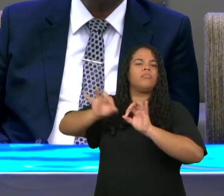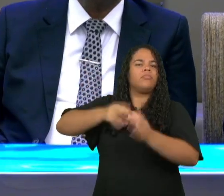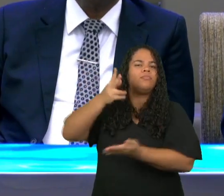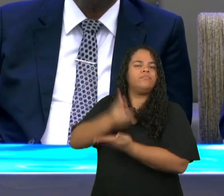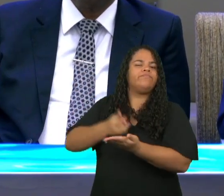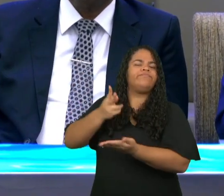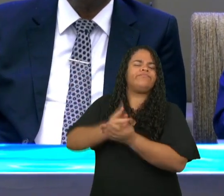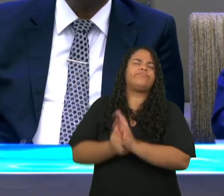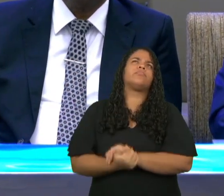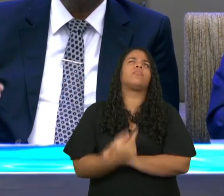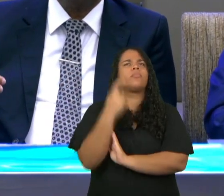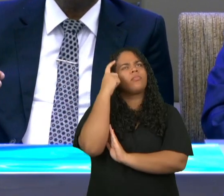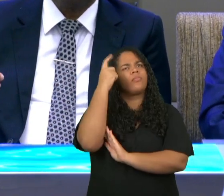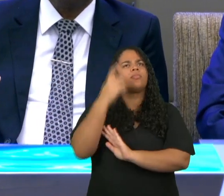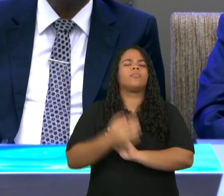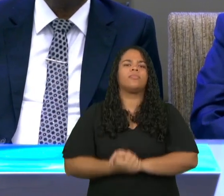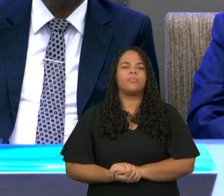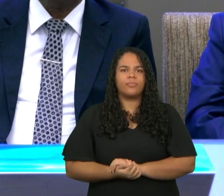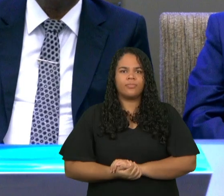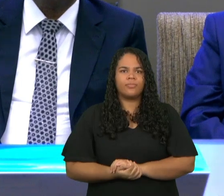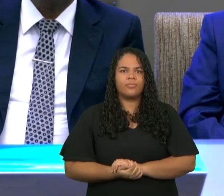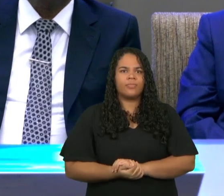Abraão, Jacó, Moisés,